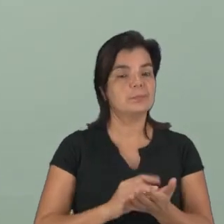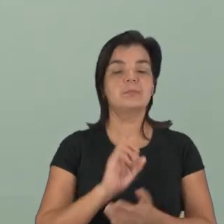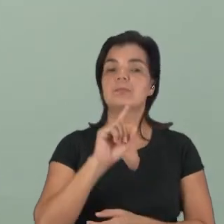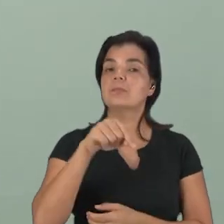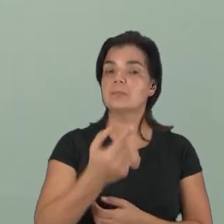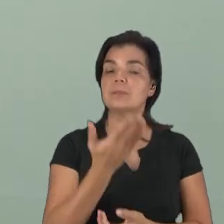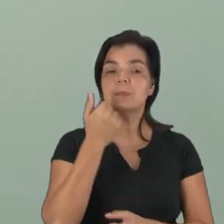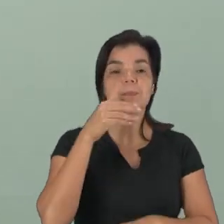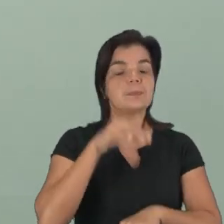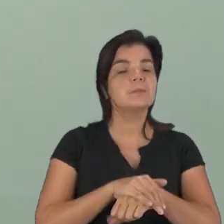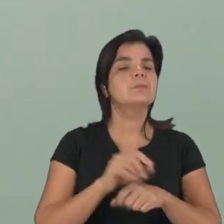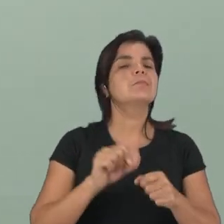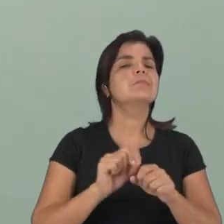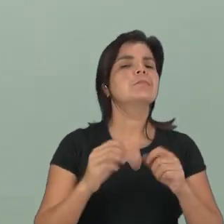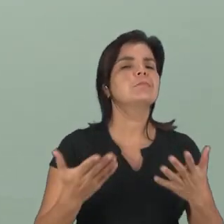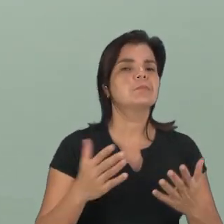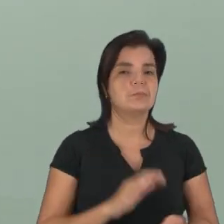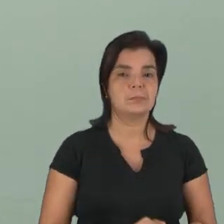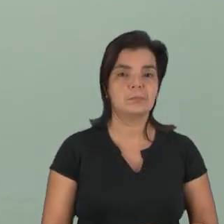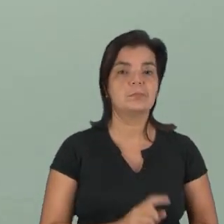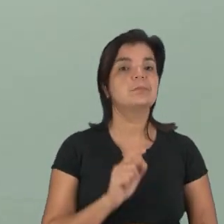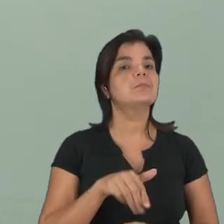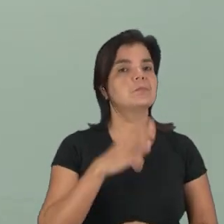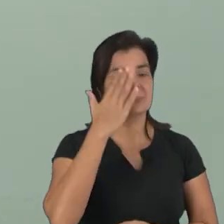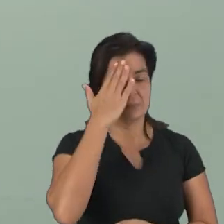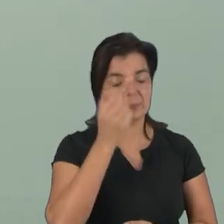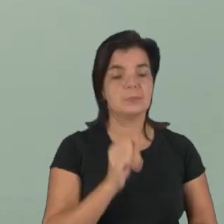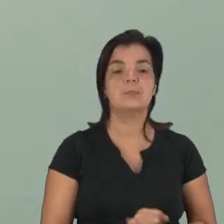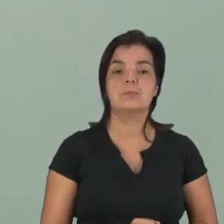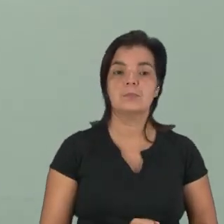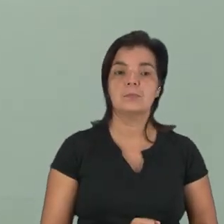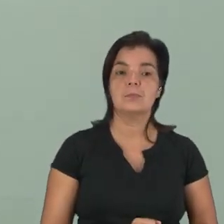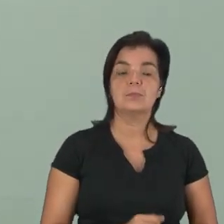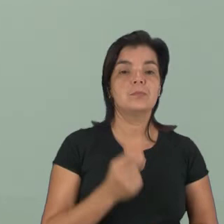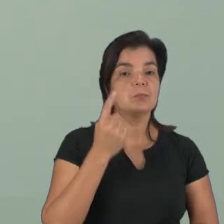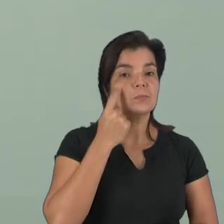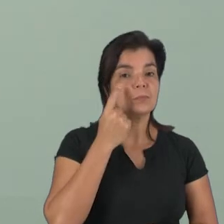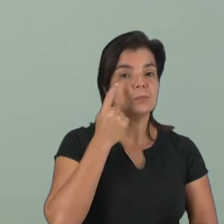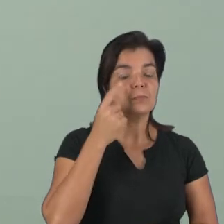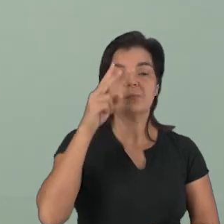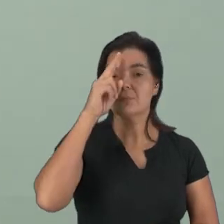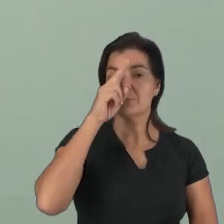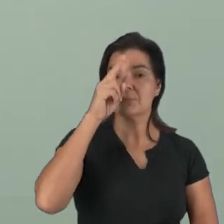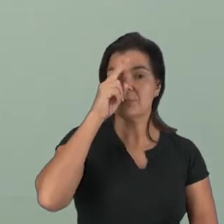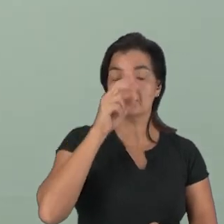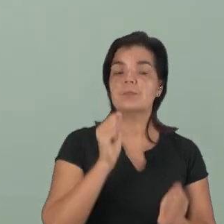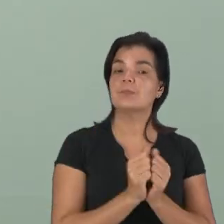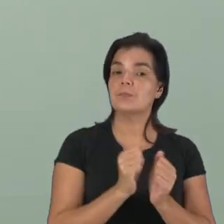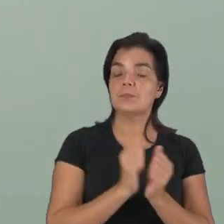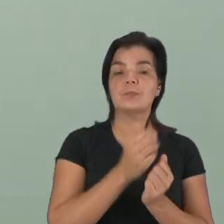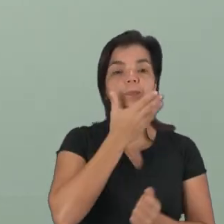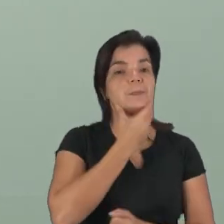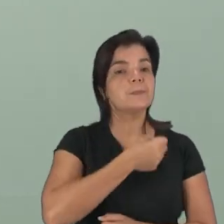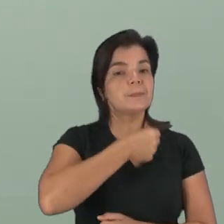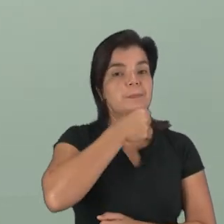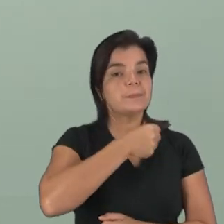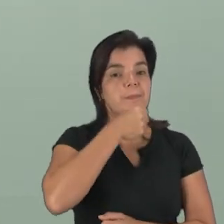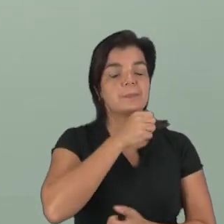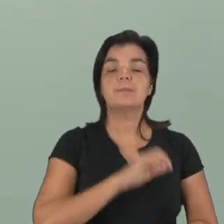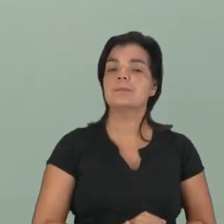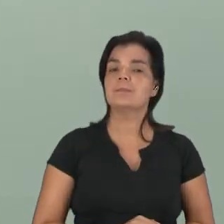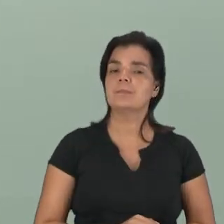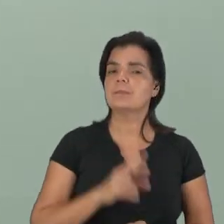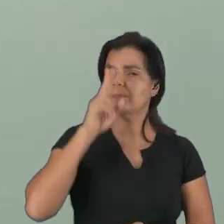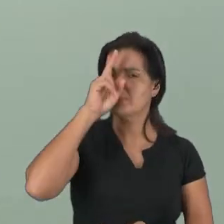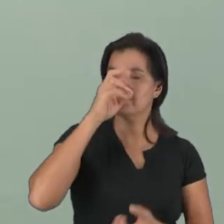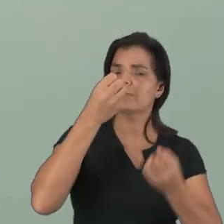e depois do jantar o que ele fez nós já sabemos ele ficou ouvindo as histórias com seu amor seu